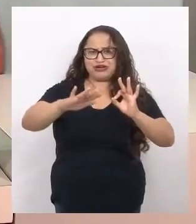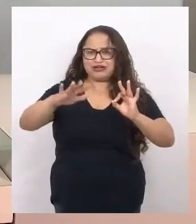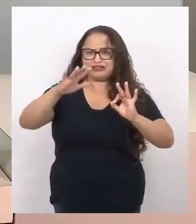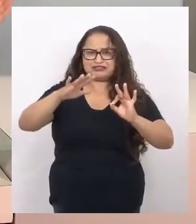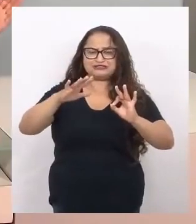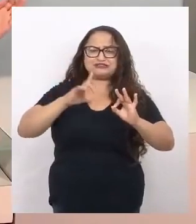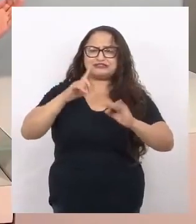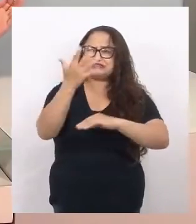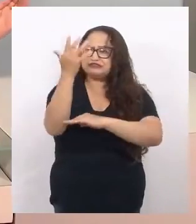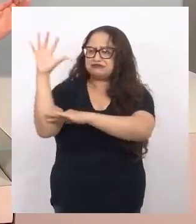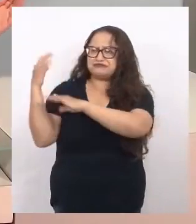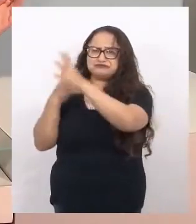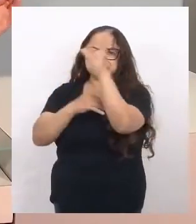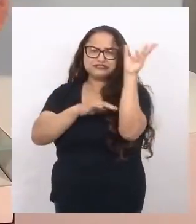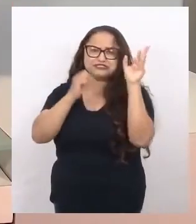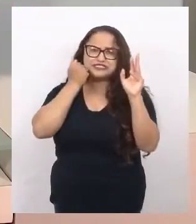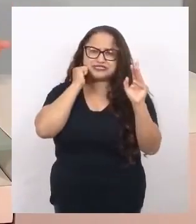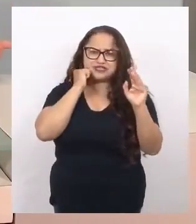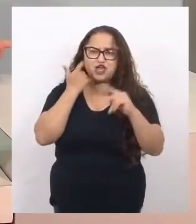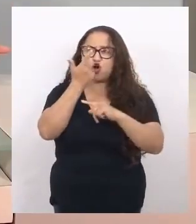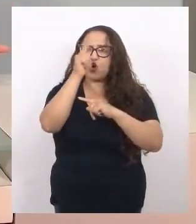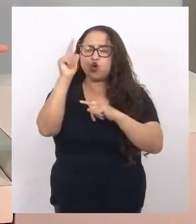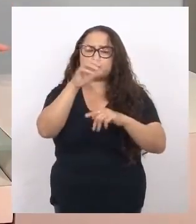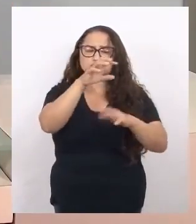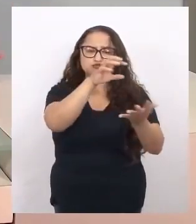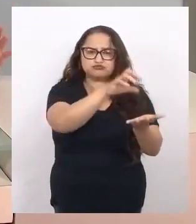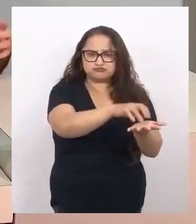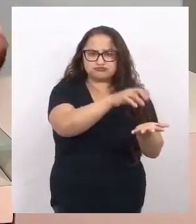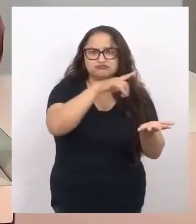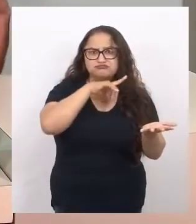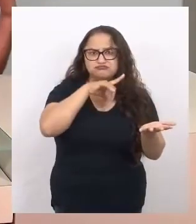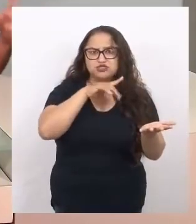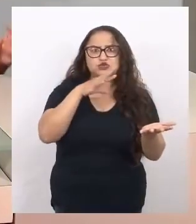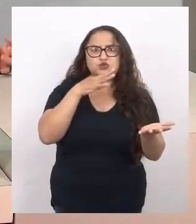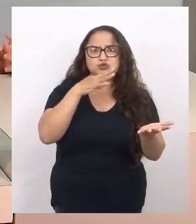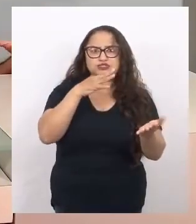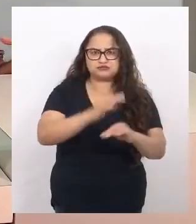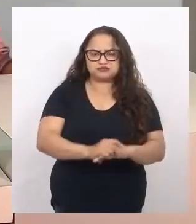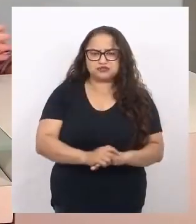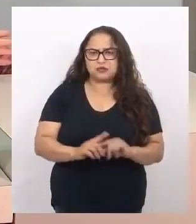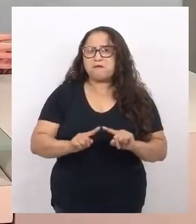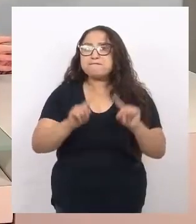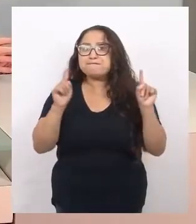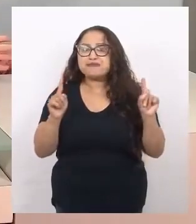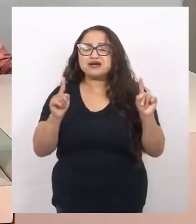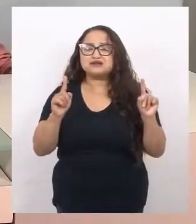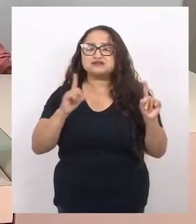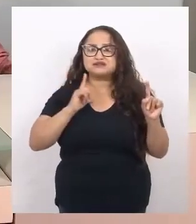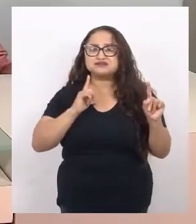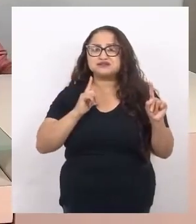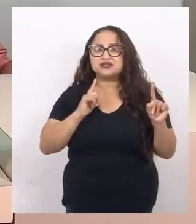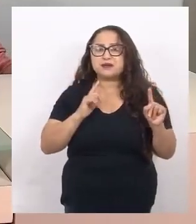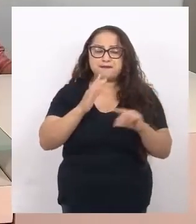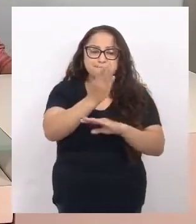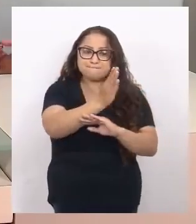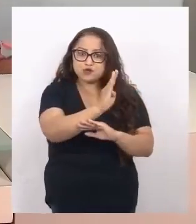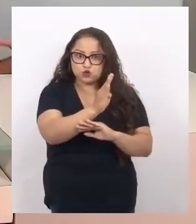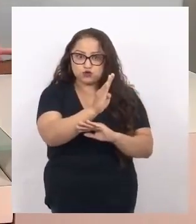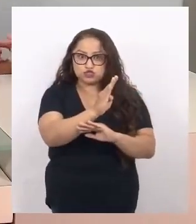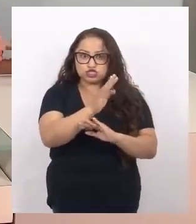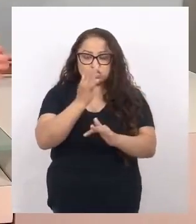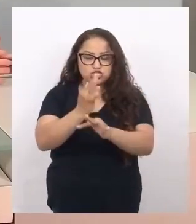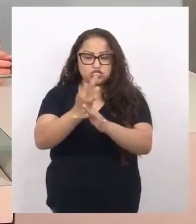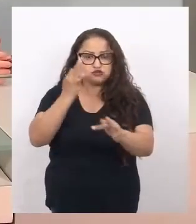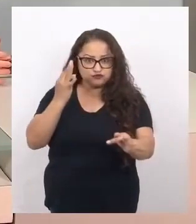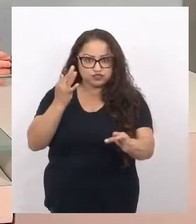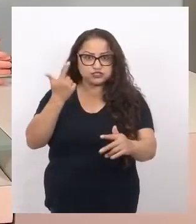natureza e atribuir aula por área do conhecimento. Isso ia ser muito difícil. Mas tem partes da biologia e da física que